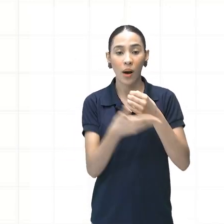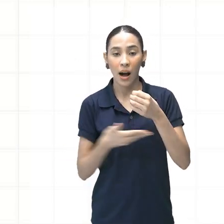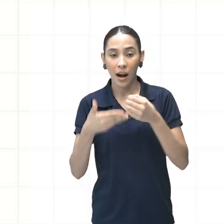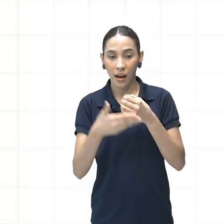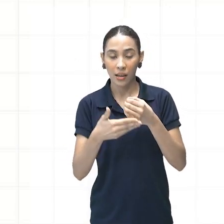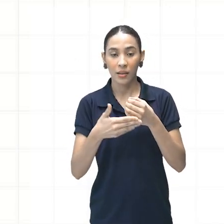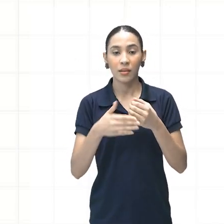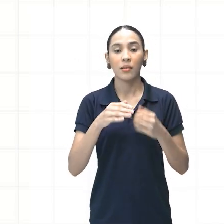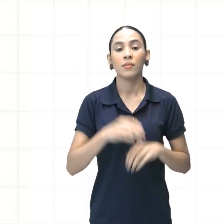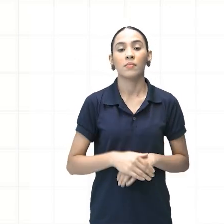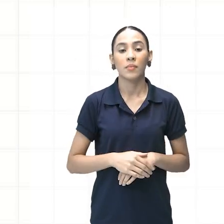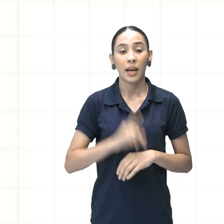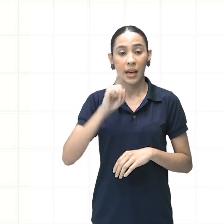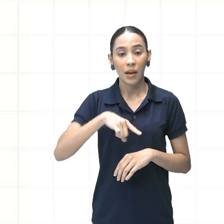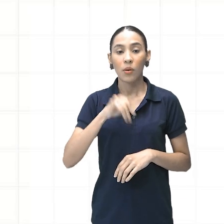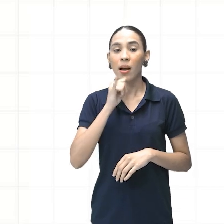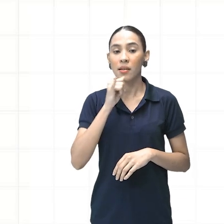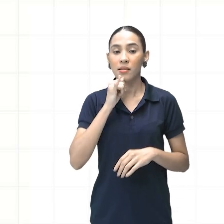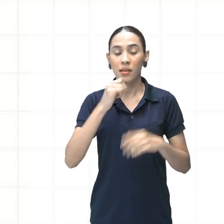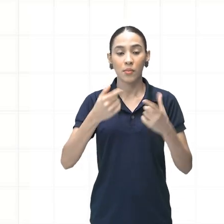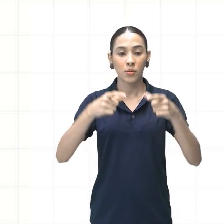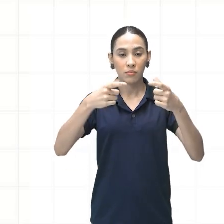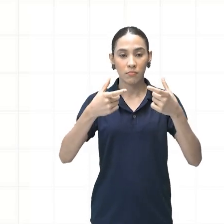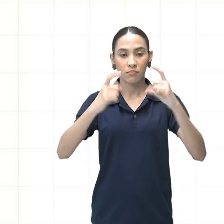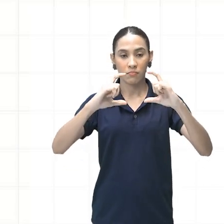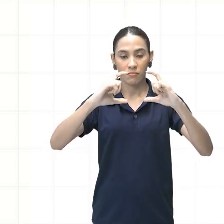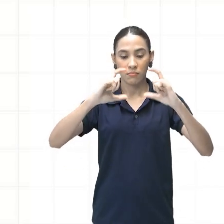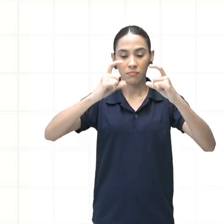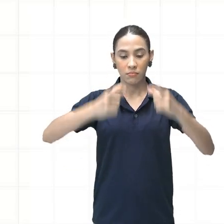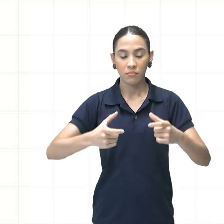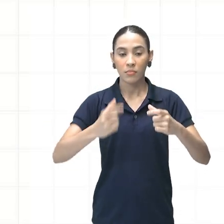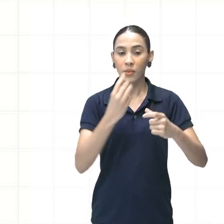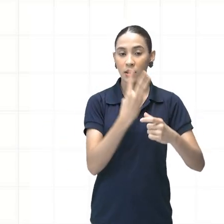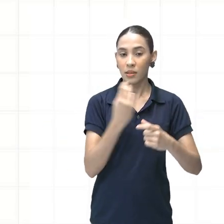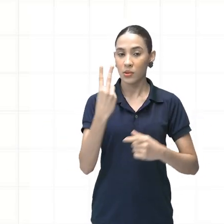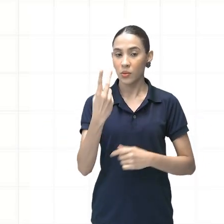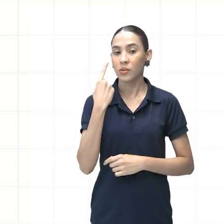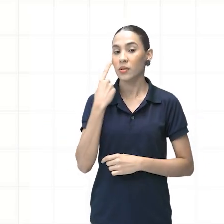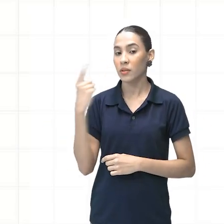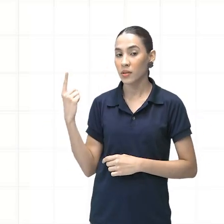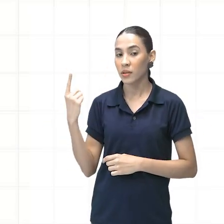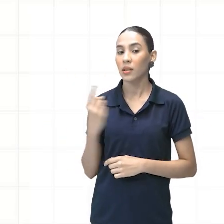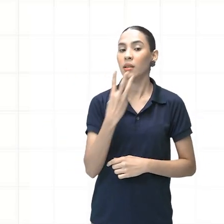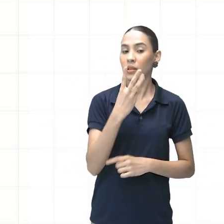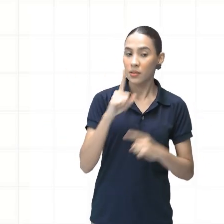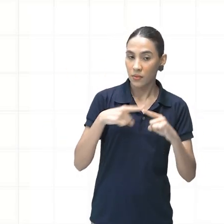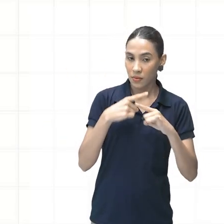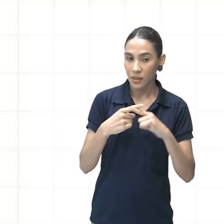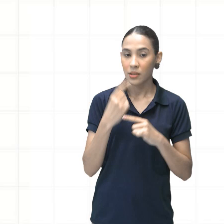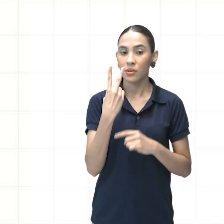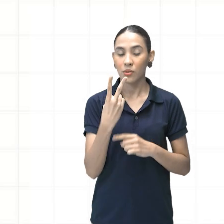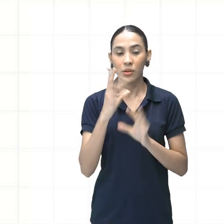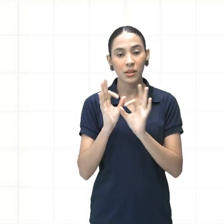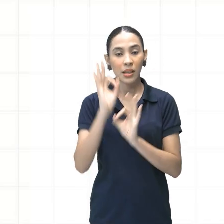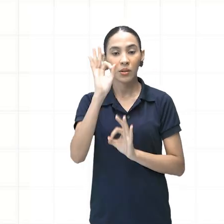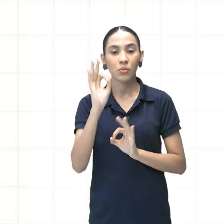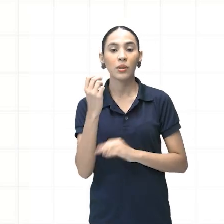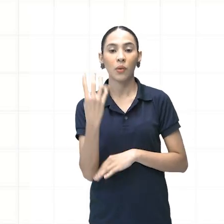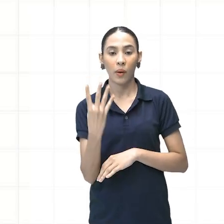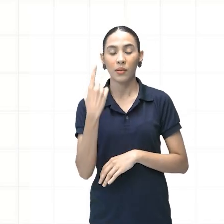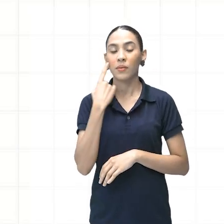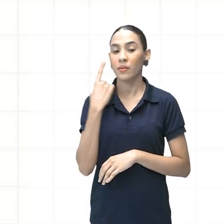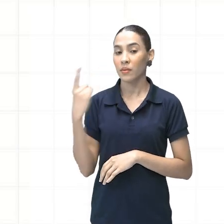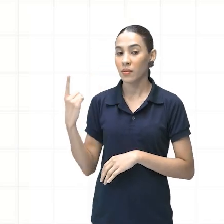A área da base é um retângulo de lados 3 e 2. Então, vai ficar 3 vezes 2 e a altura é